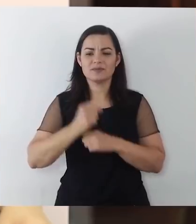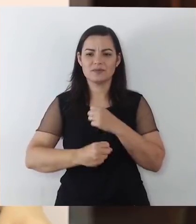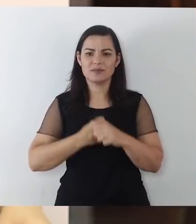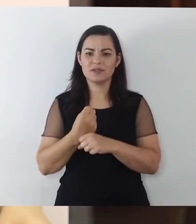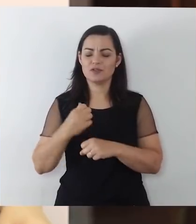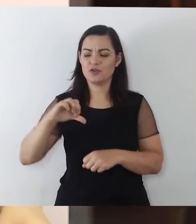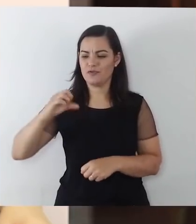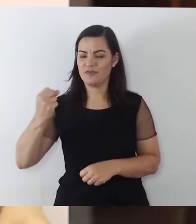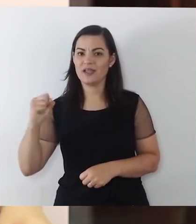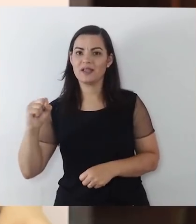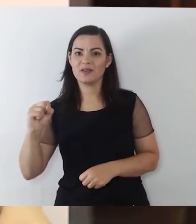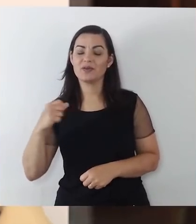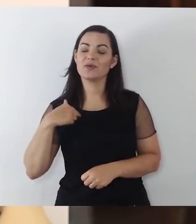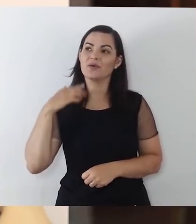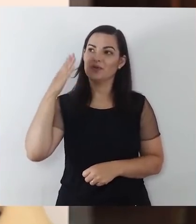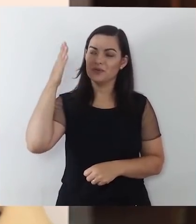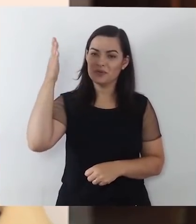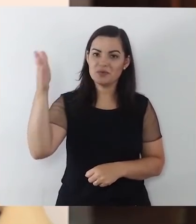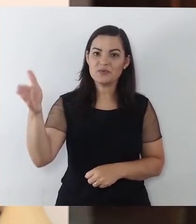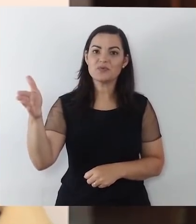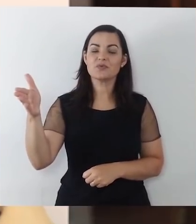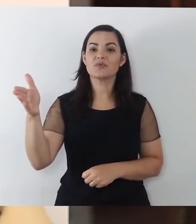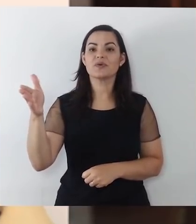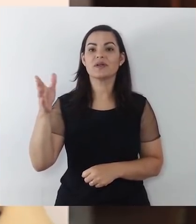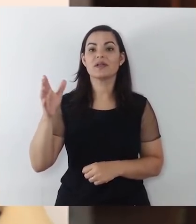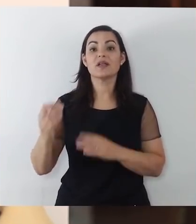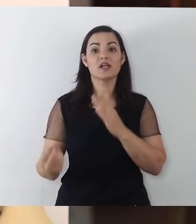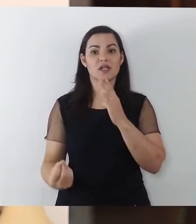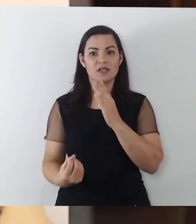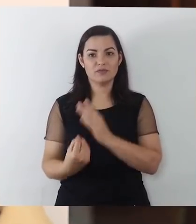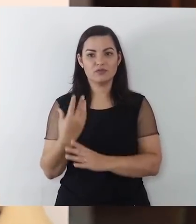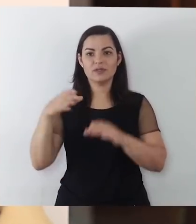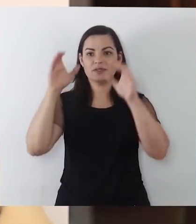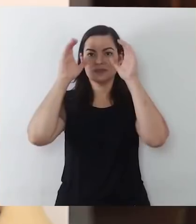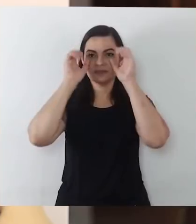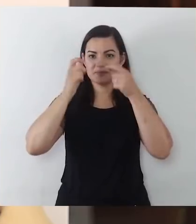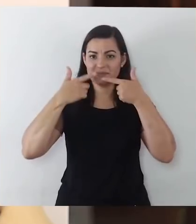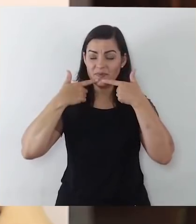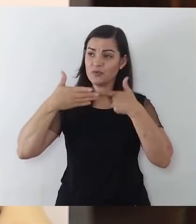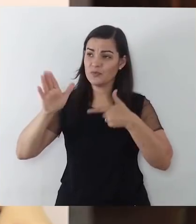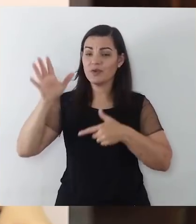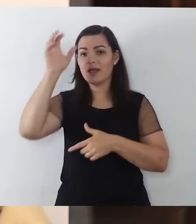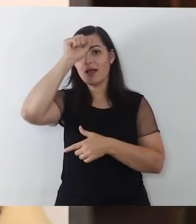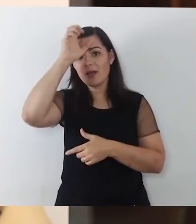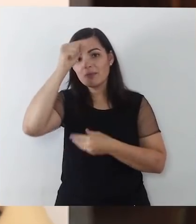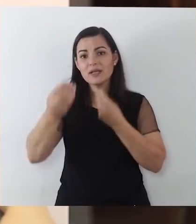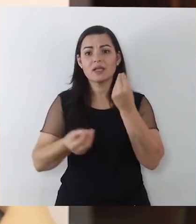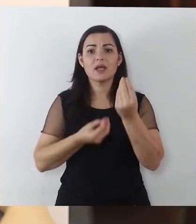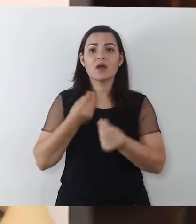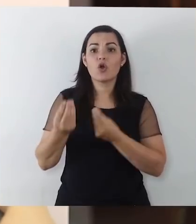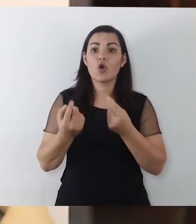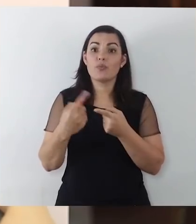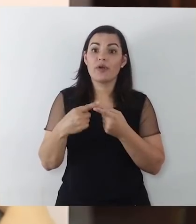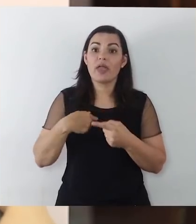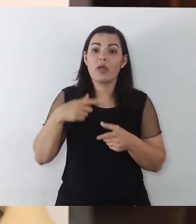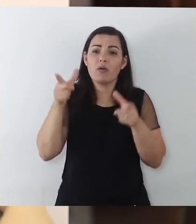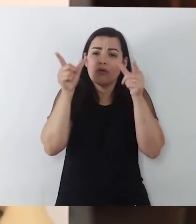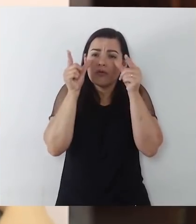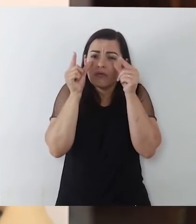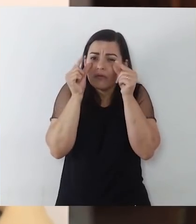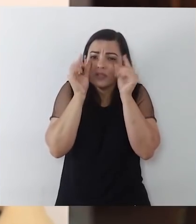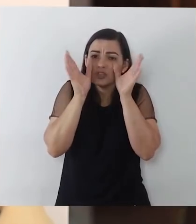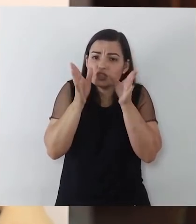Então, todo o sistema Braille é o sistema de escrita utilizado aí pelas pessoas que são cegas.